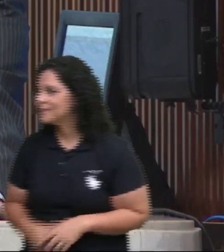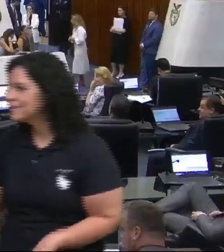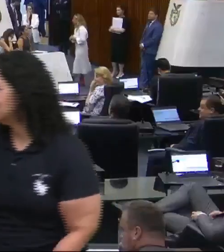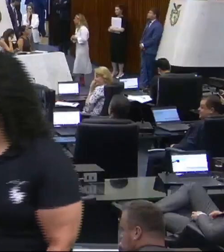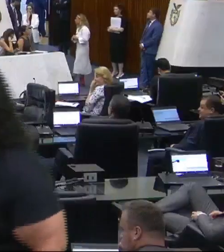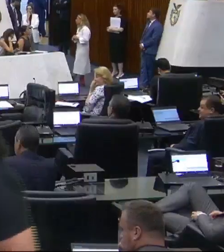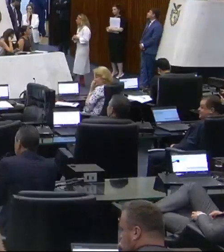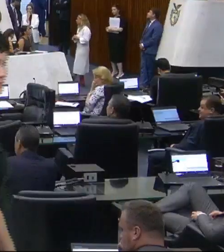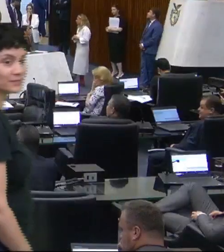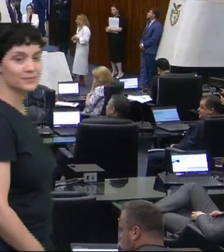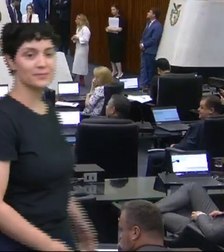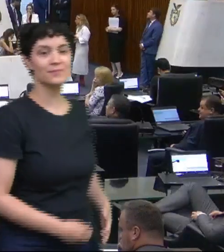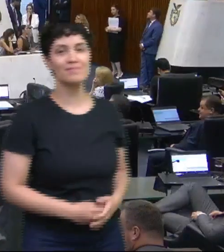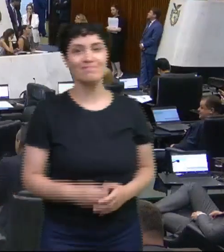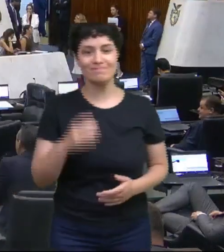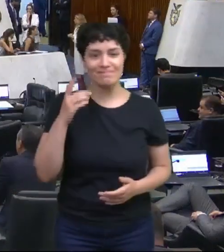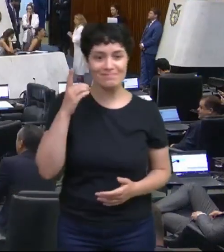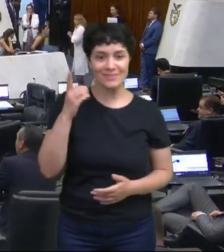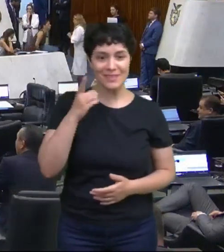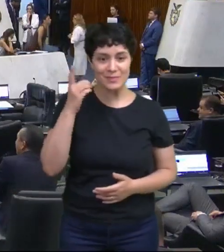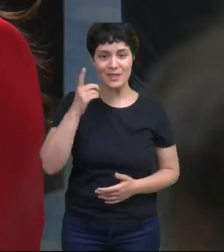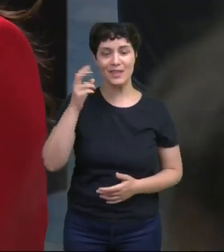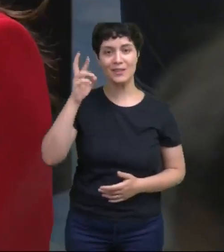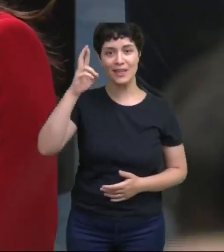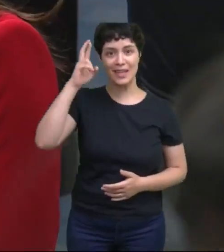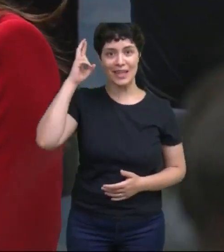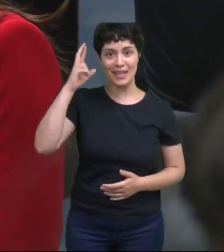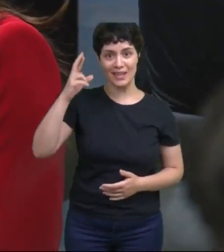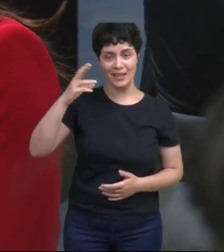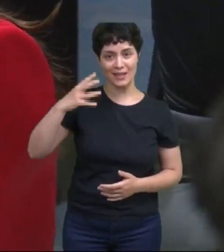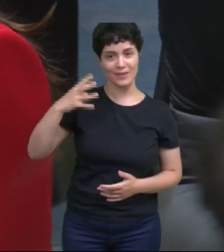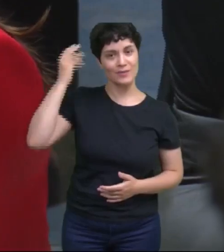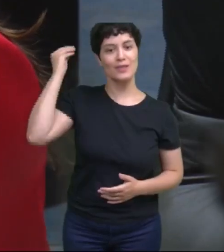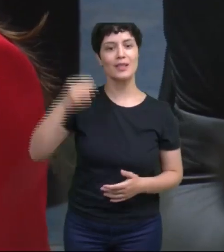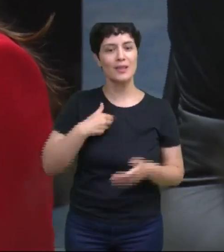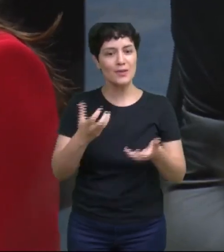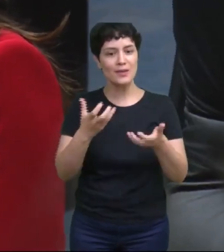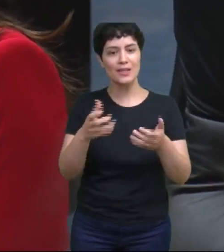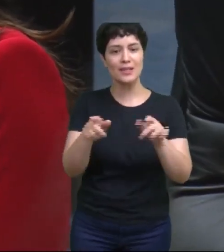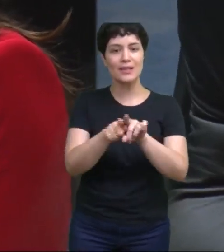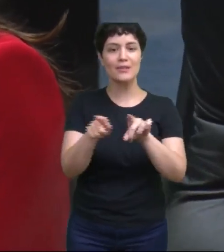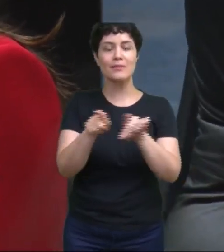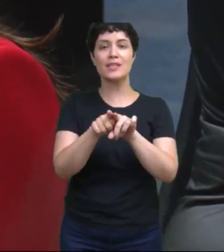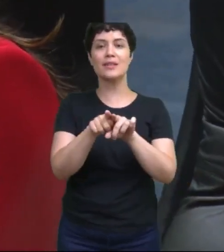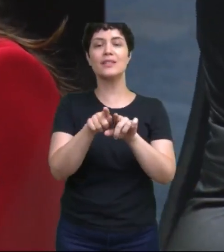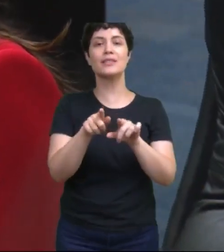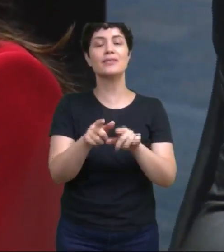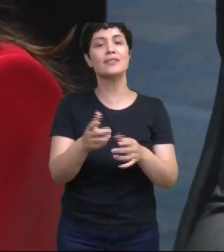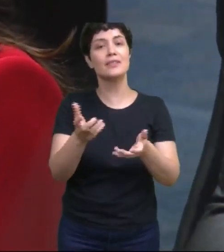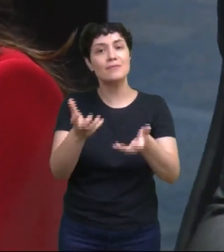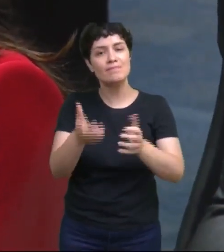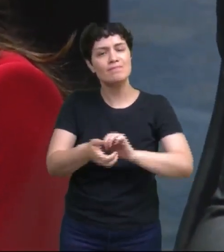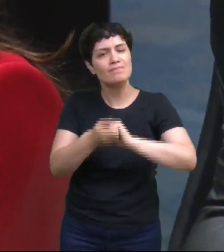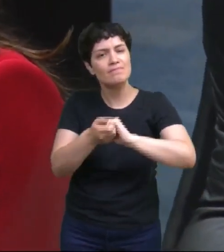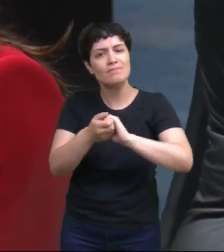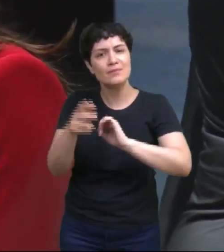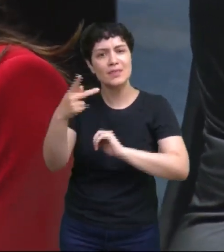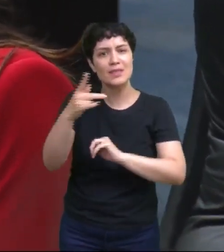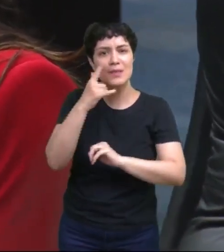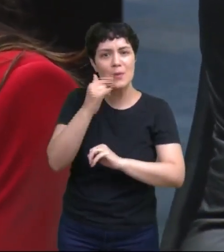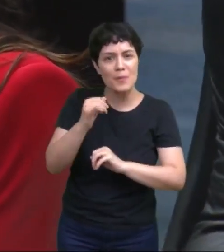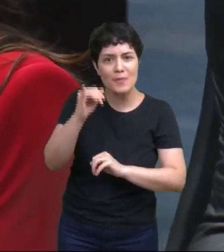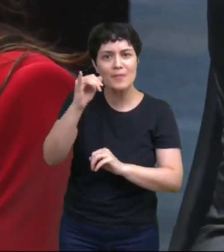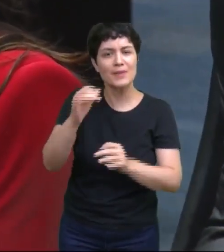deputado Requião Filho, de fazer aqui uma homenagem ao seu pai, homem íntegro, com inúmeros